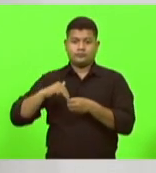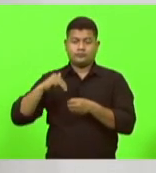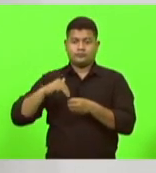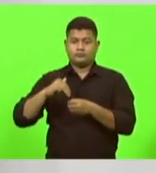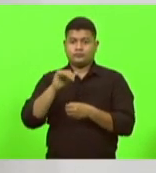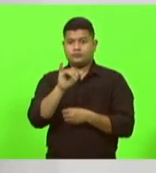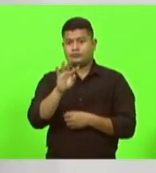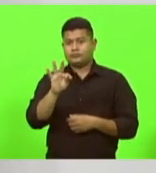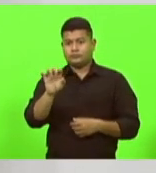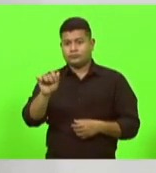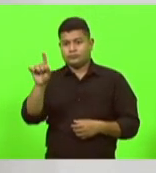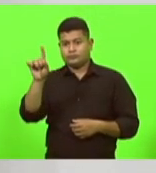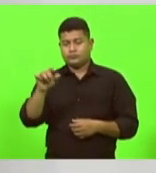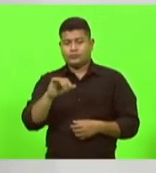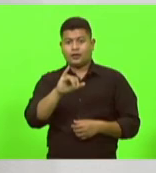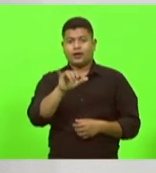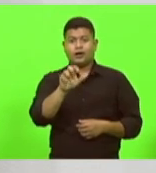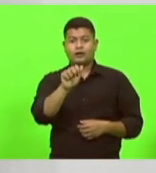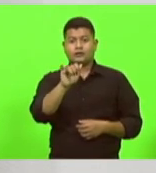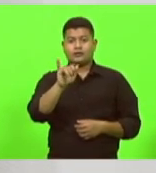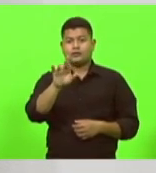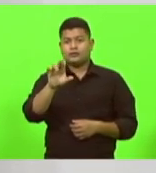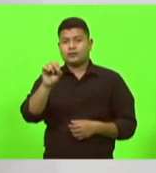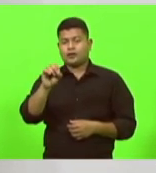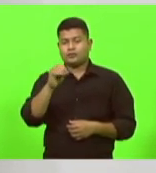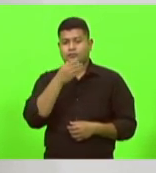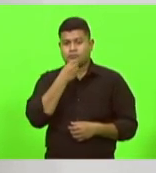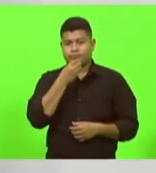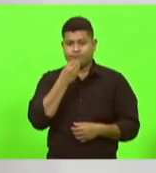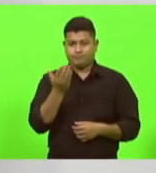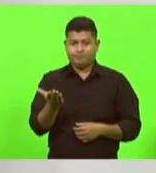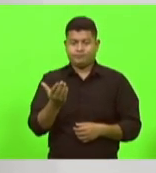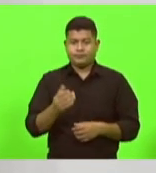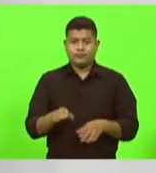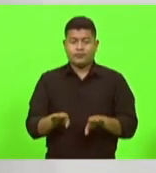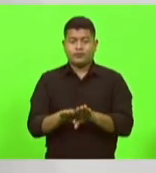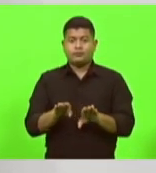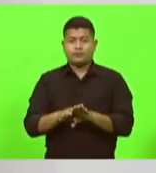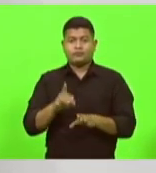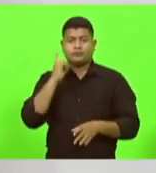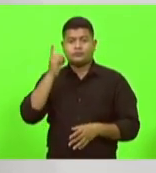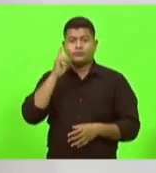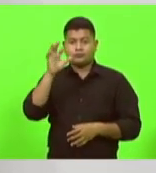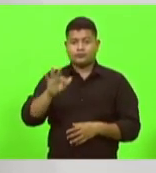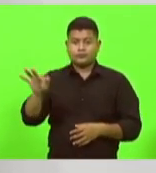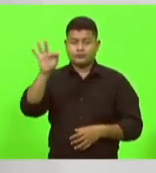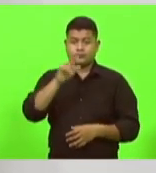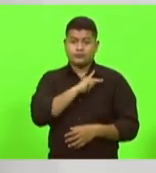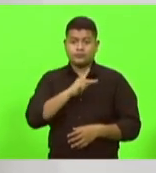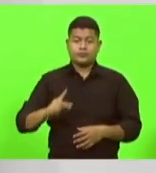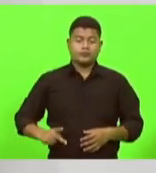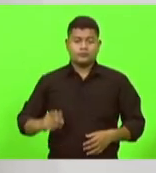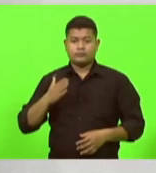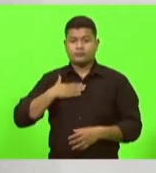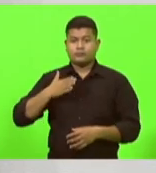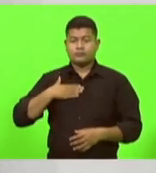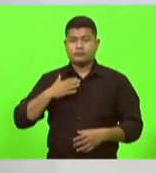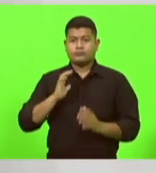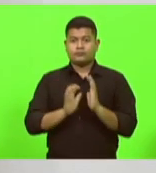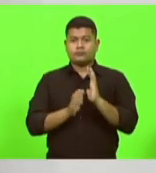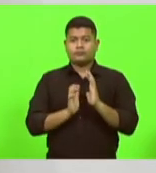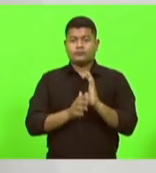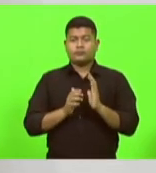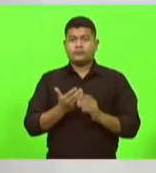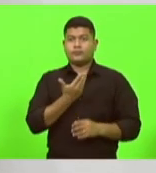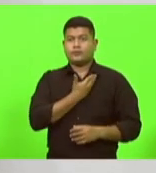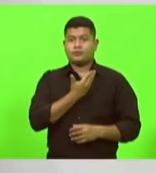Sartoreto. Cumprimentar também o deputado federal, presidente do meu partido, meu amigo,